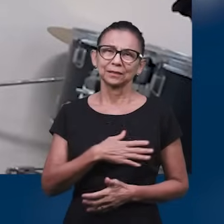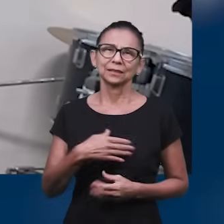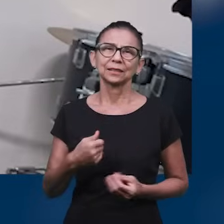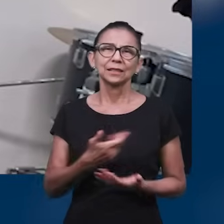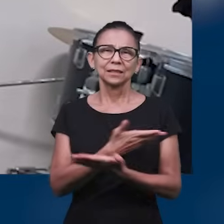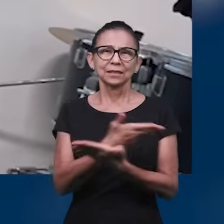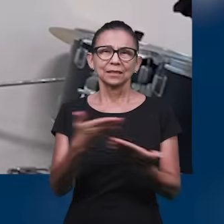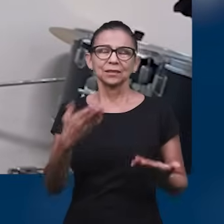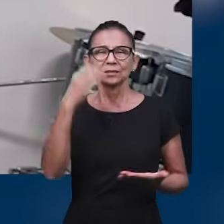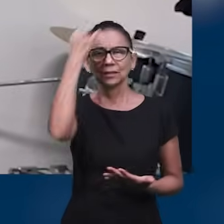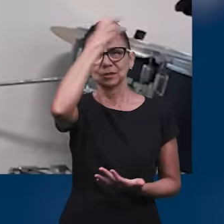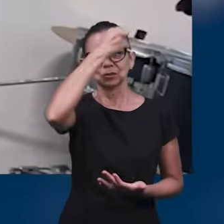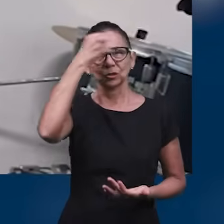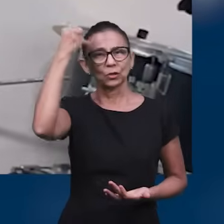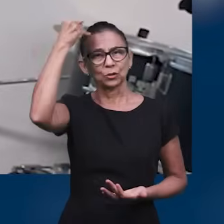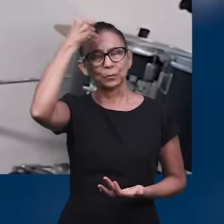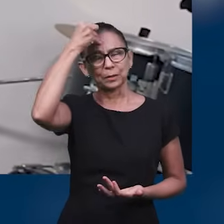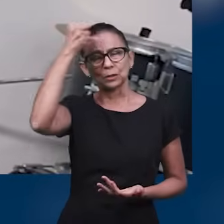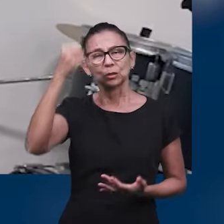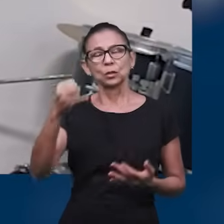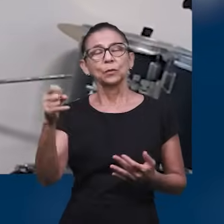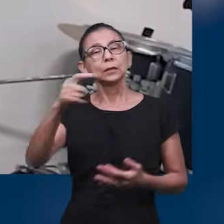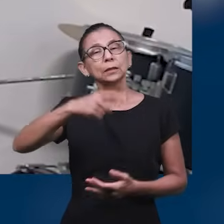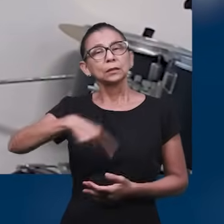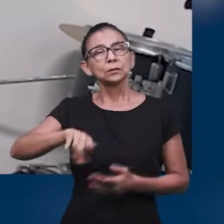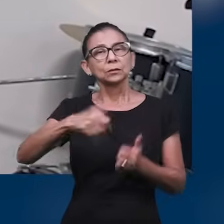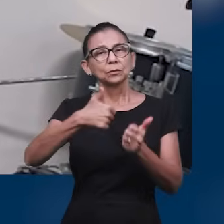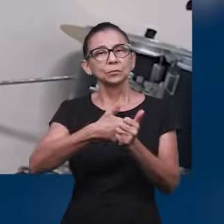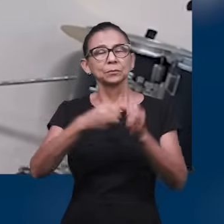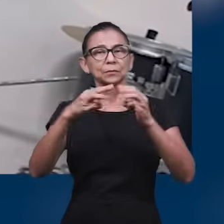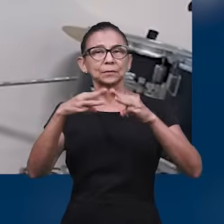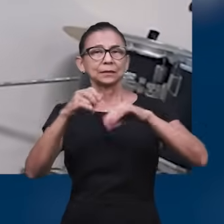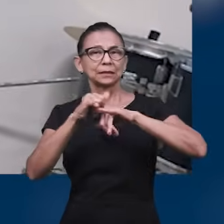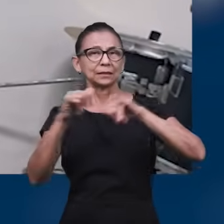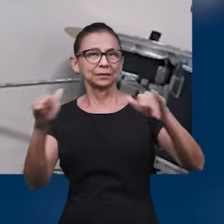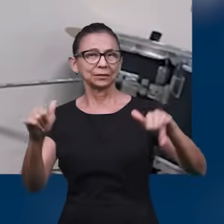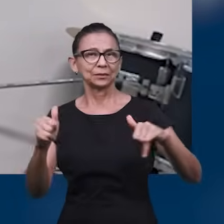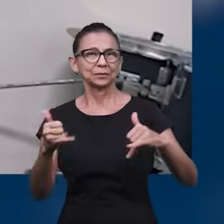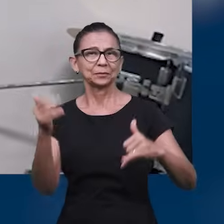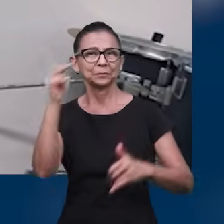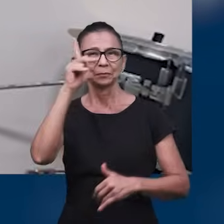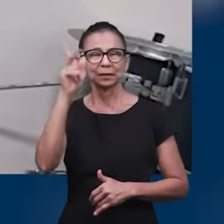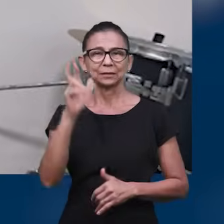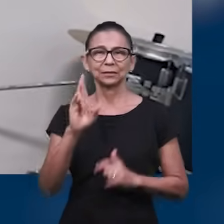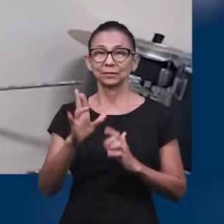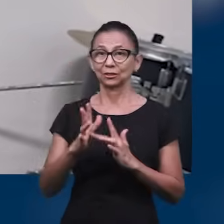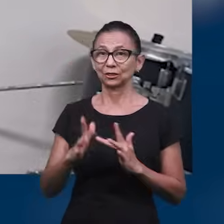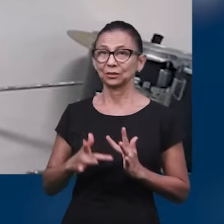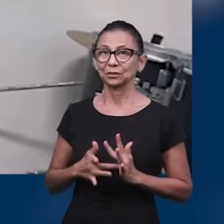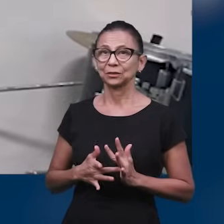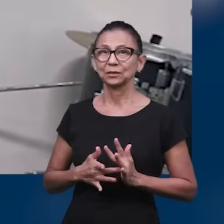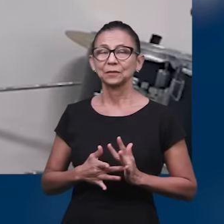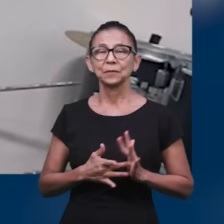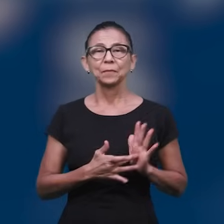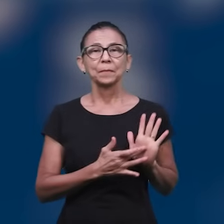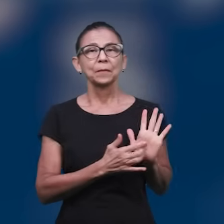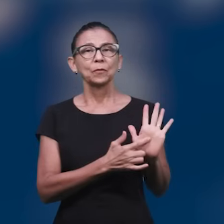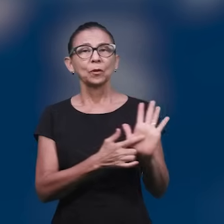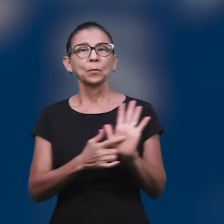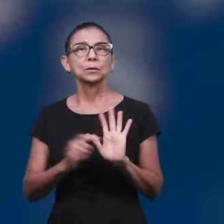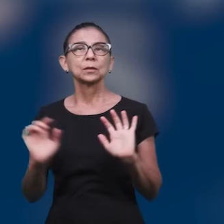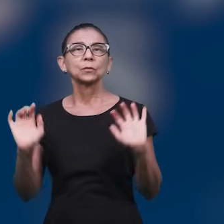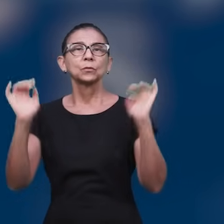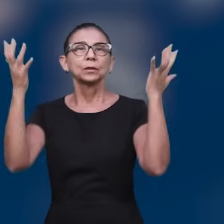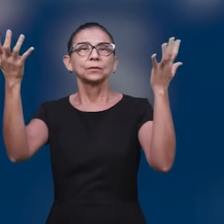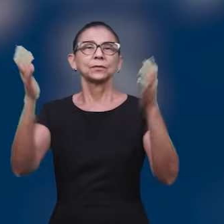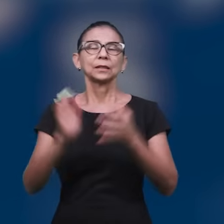Jorge Pessoa e a todos que estão acompanhando o Manaim News com a paz do Senhor Jesus. Estamos aqui trazendo os eventos da área de